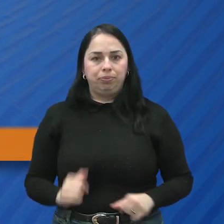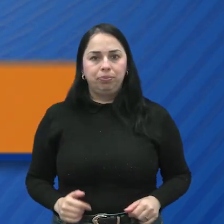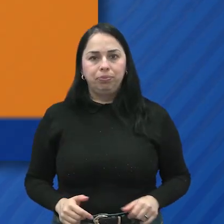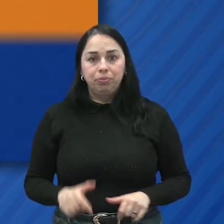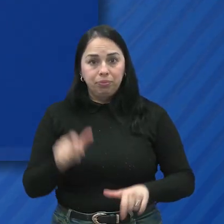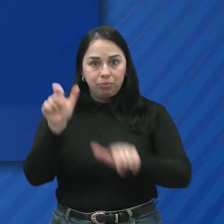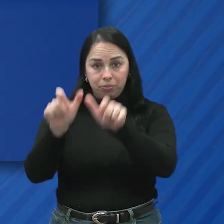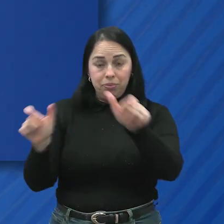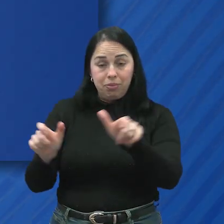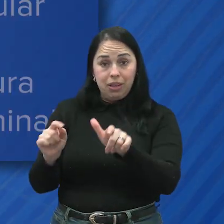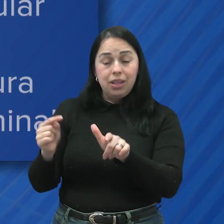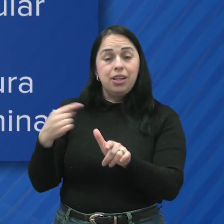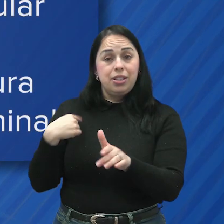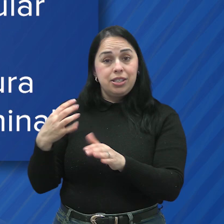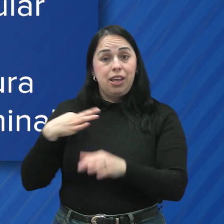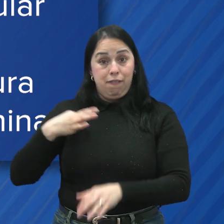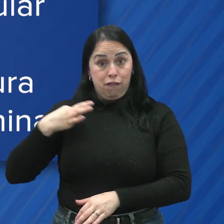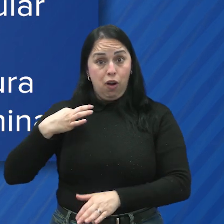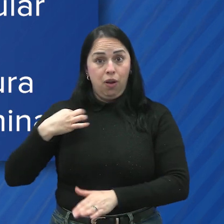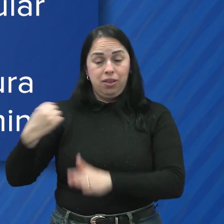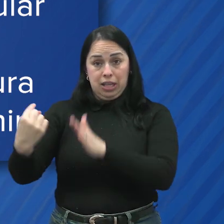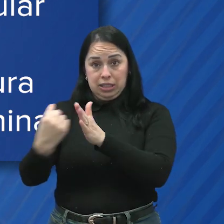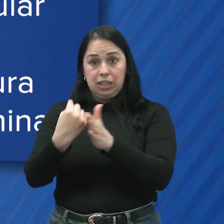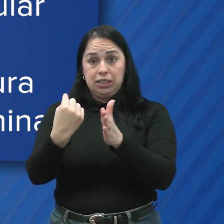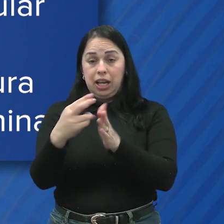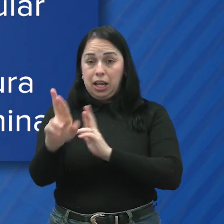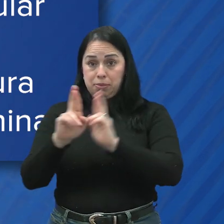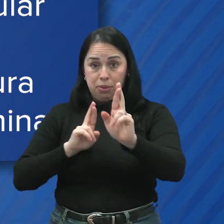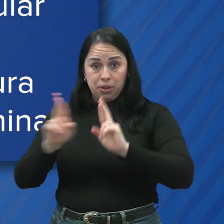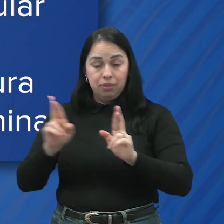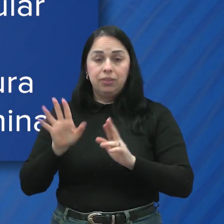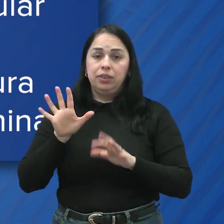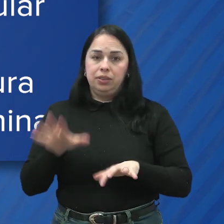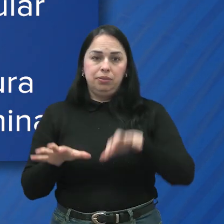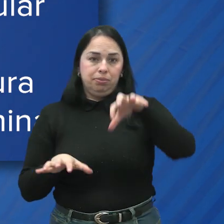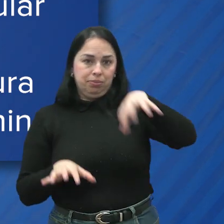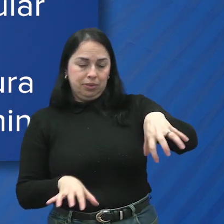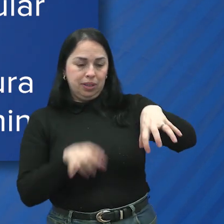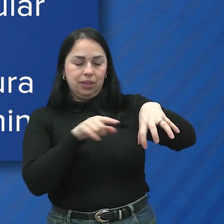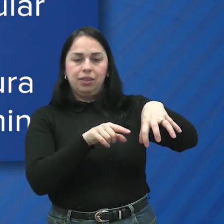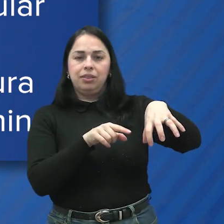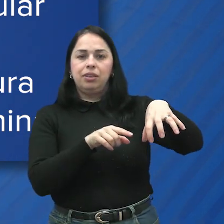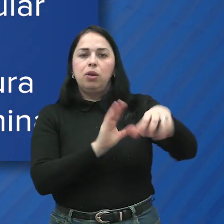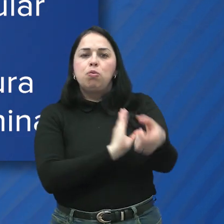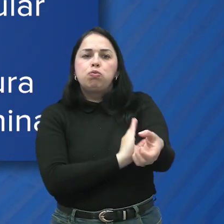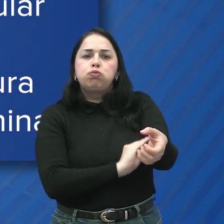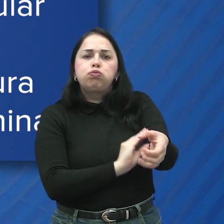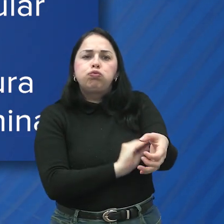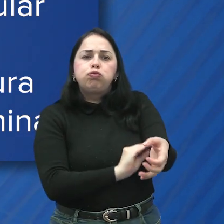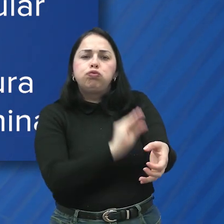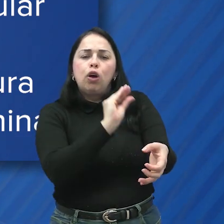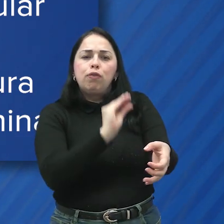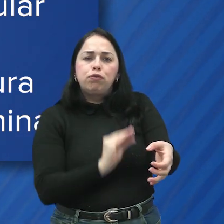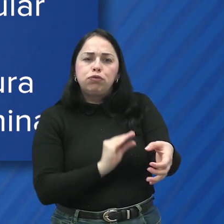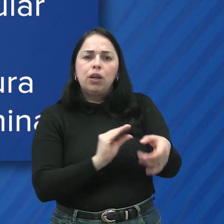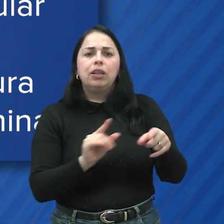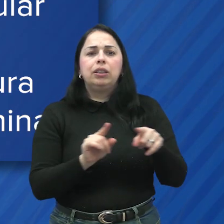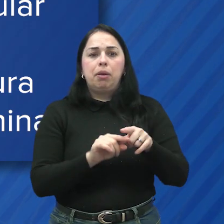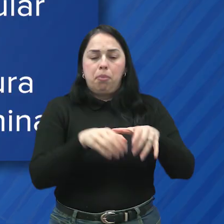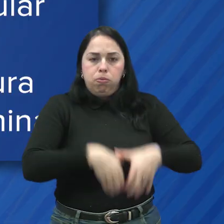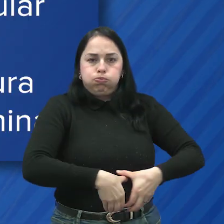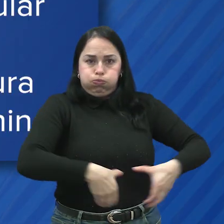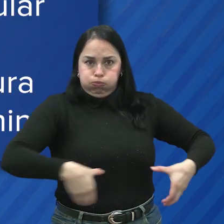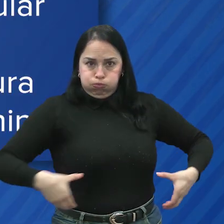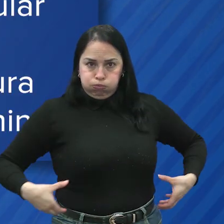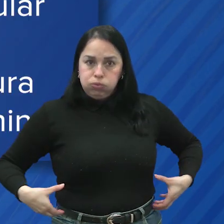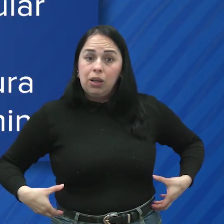Os voluntários da pesquisa foram divididos em níveis. Quem teve a baixa massa muscular,